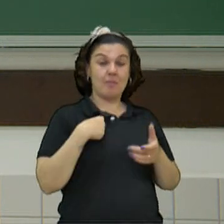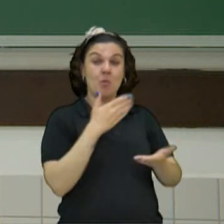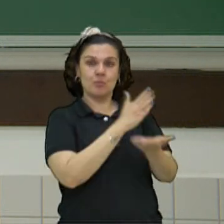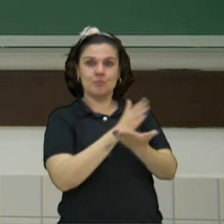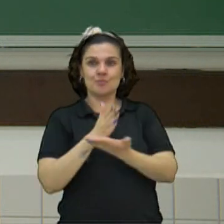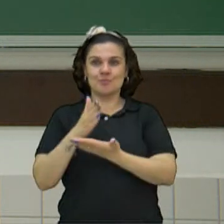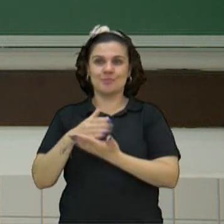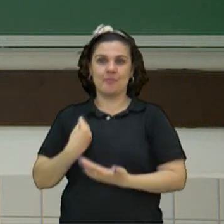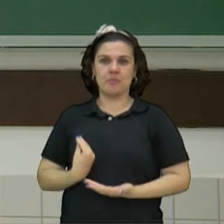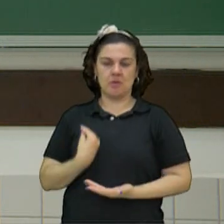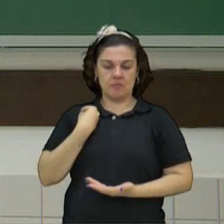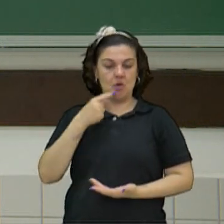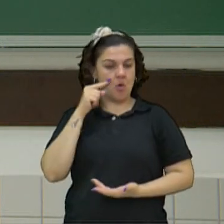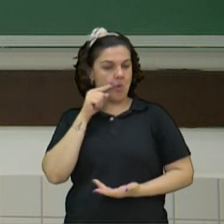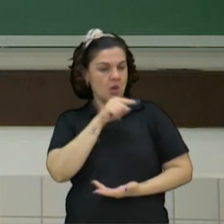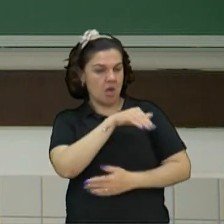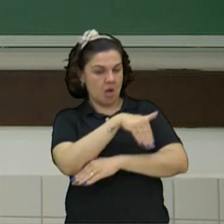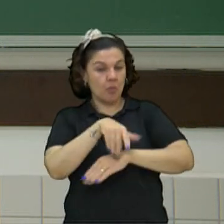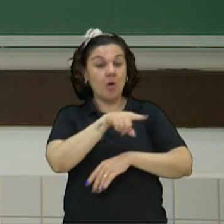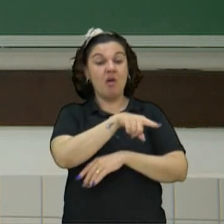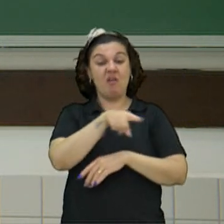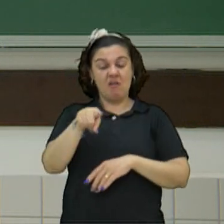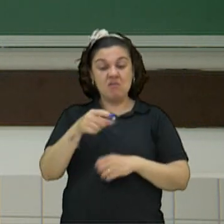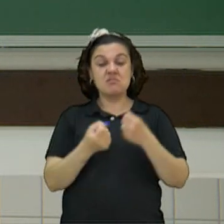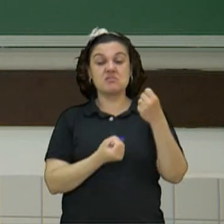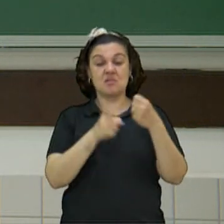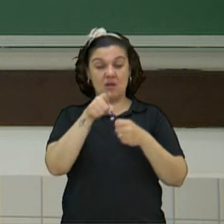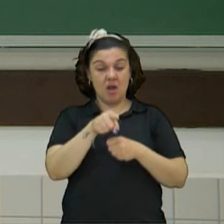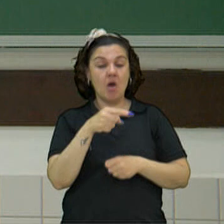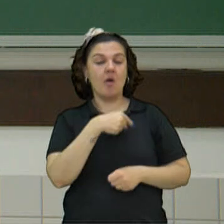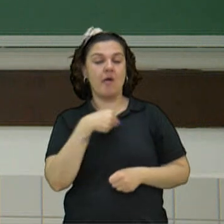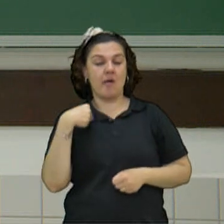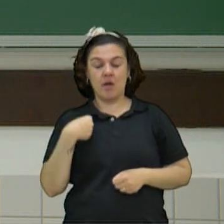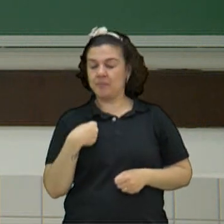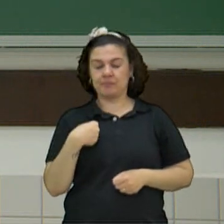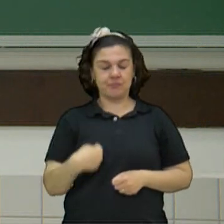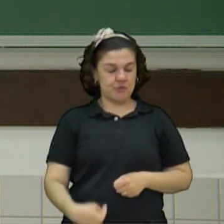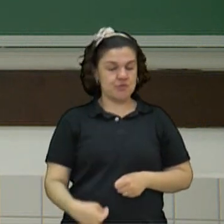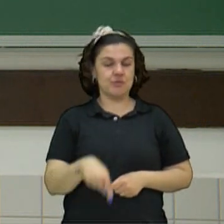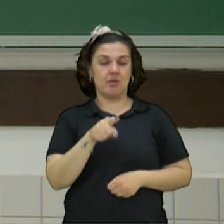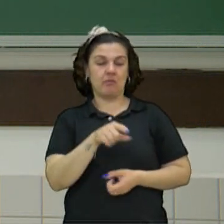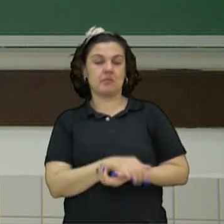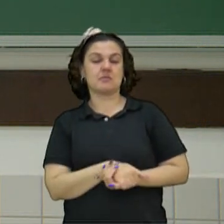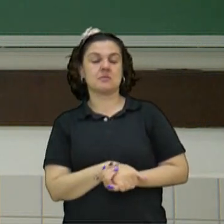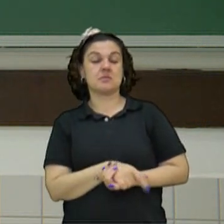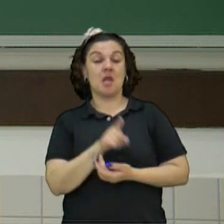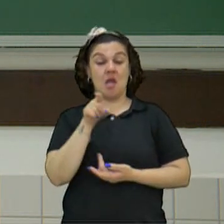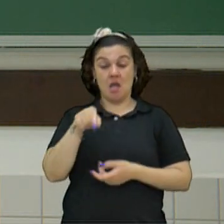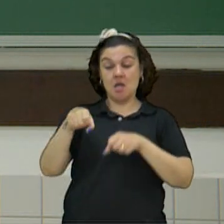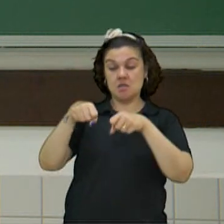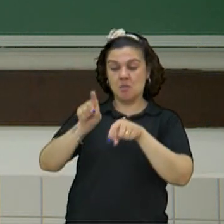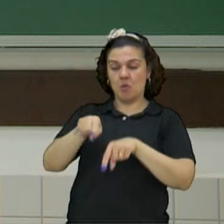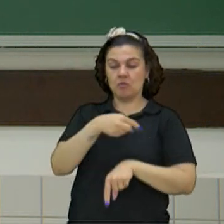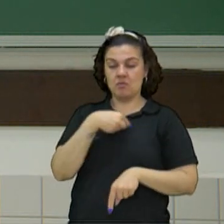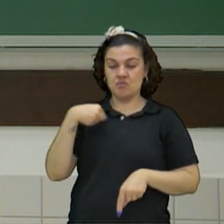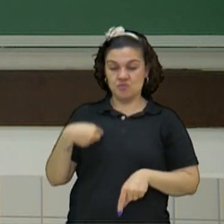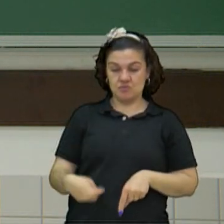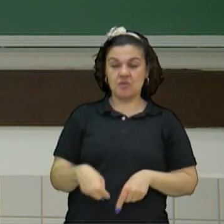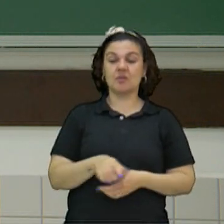dia. Quando você olhar na rua e falar, esse automóvel é japonês, é chinês, desculpa, essa moto é